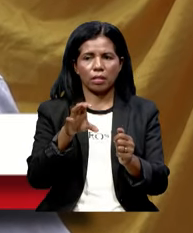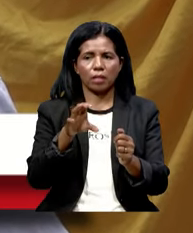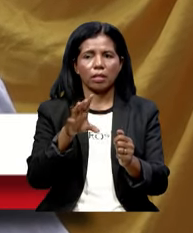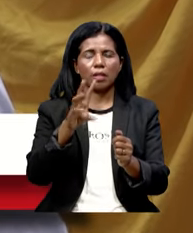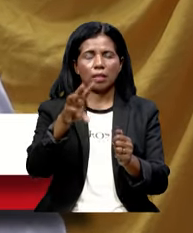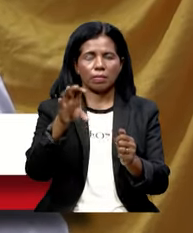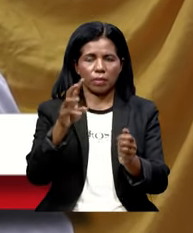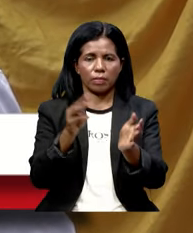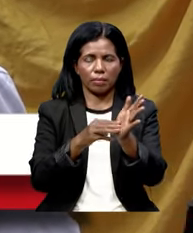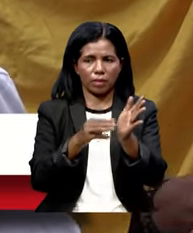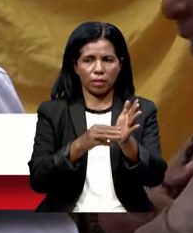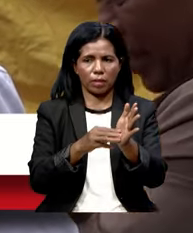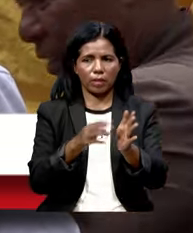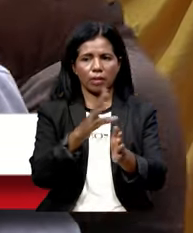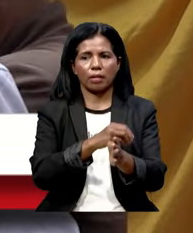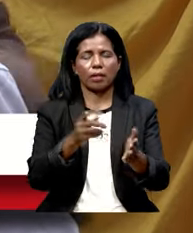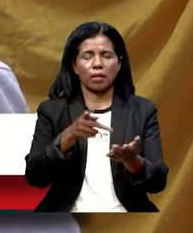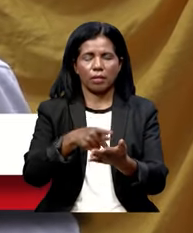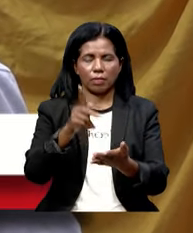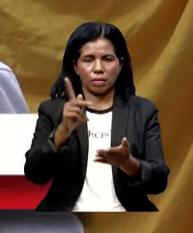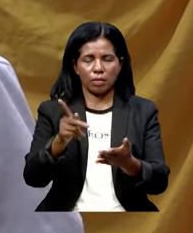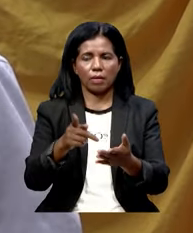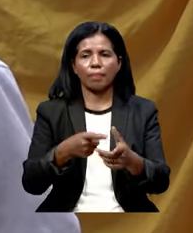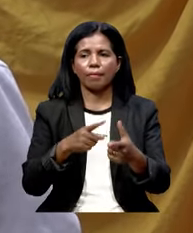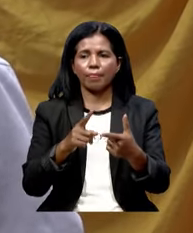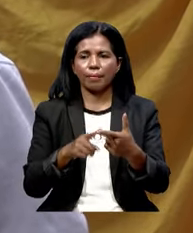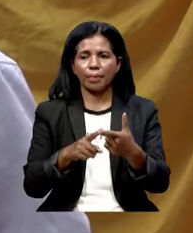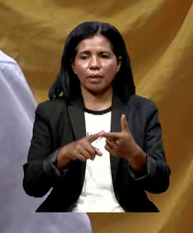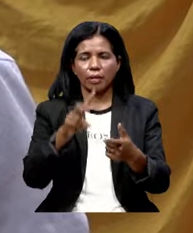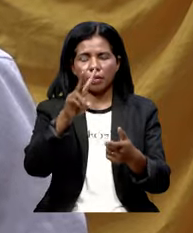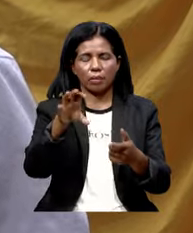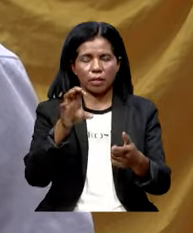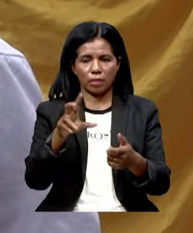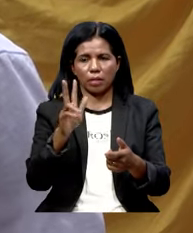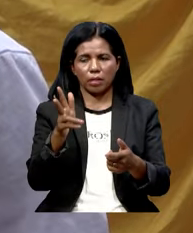105 metros, nini a pavimento nebe ma ka 230 e tal